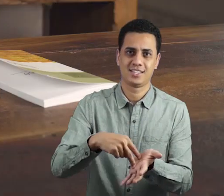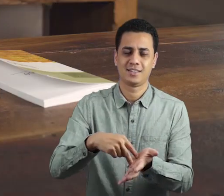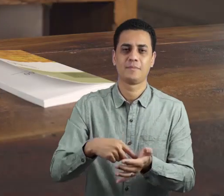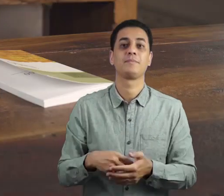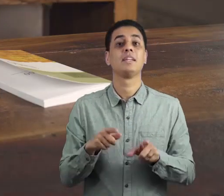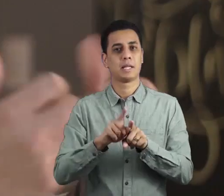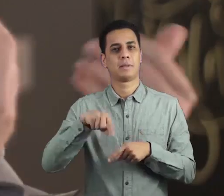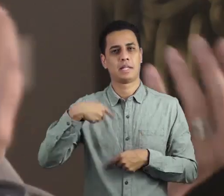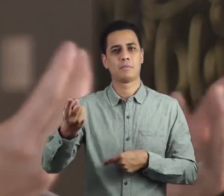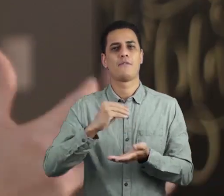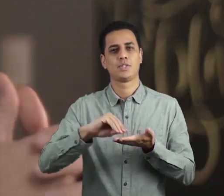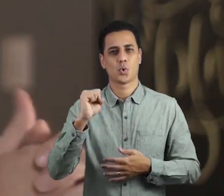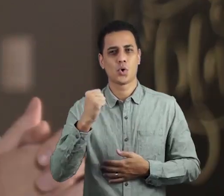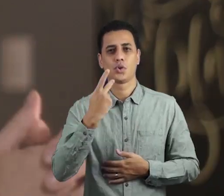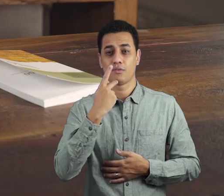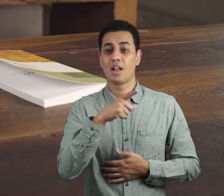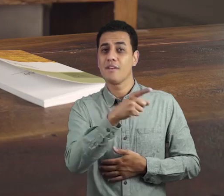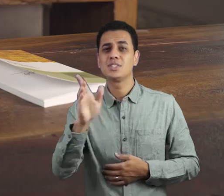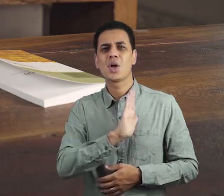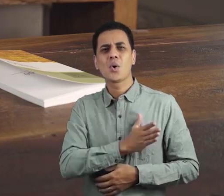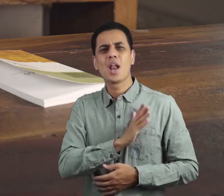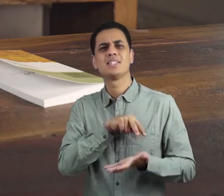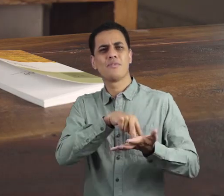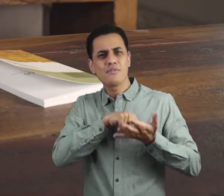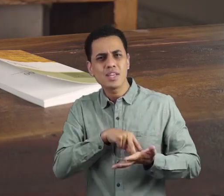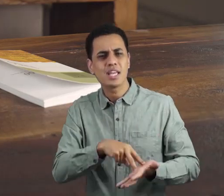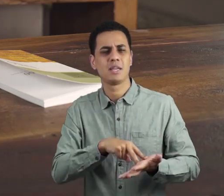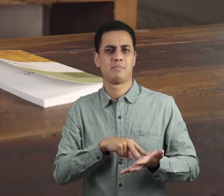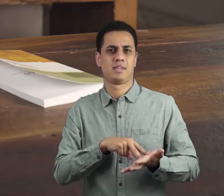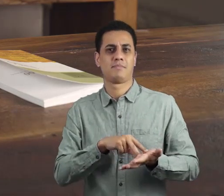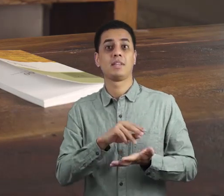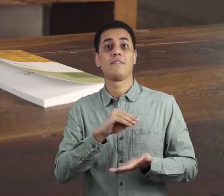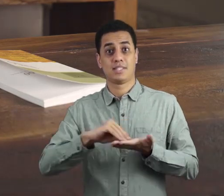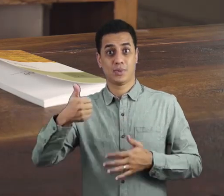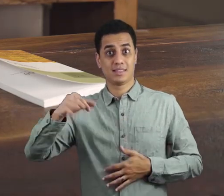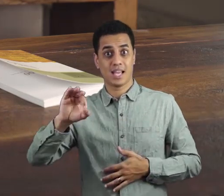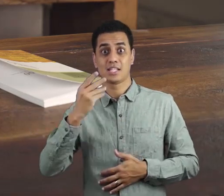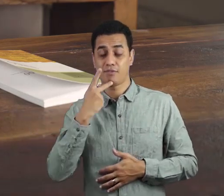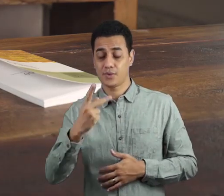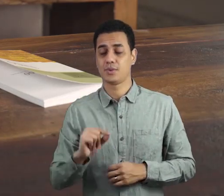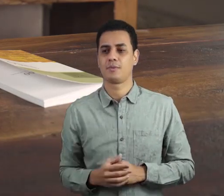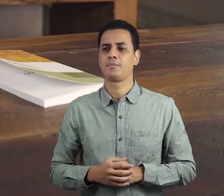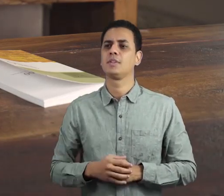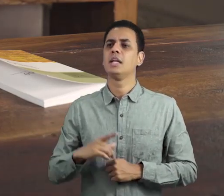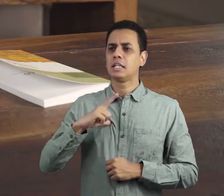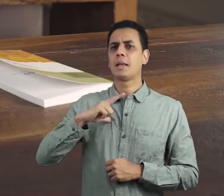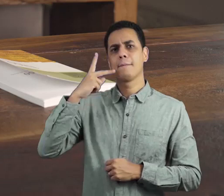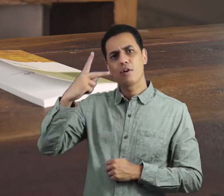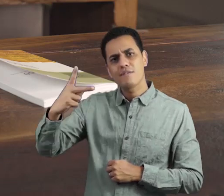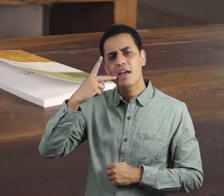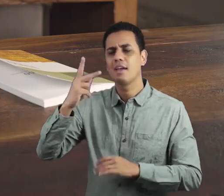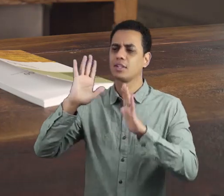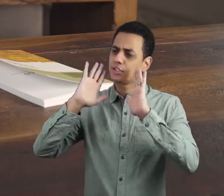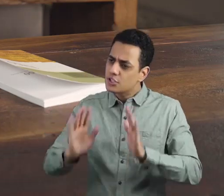da injustiça, diante da opressão? Ore, clame a Deus, creia que o Senhor dos Exércitos, ele está ouvindo